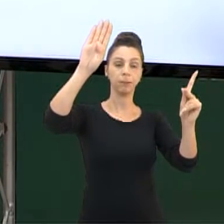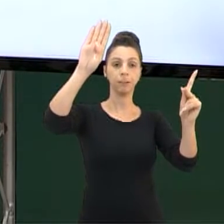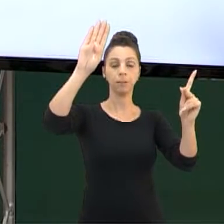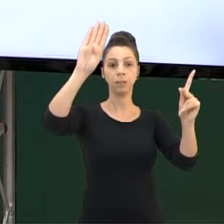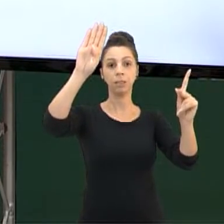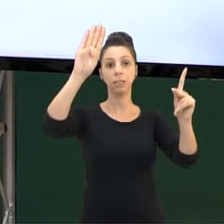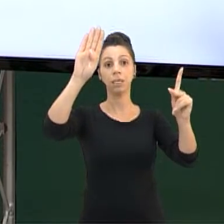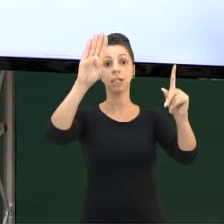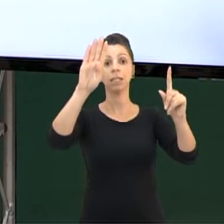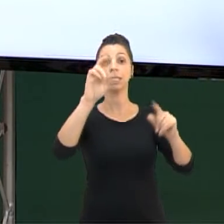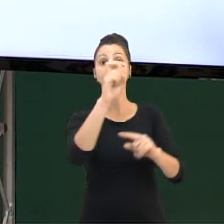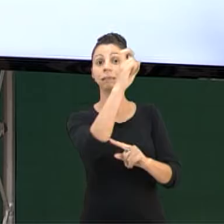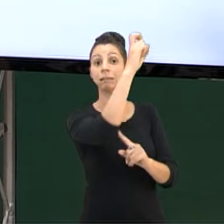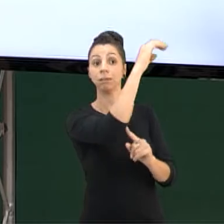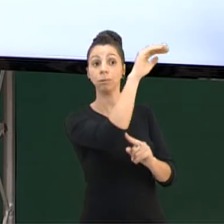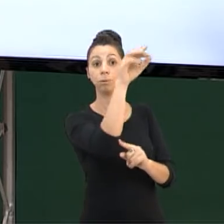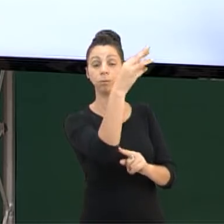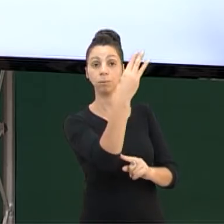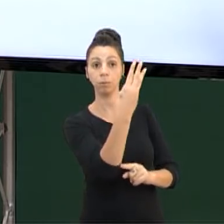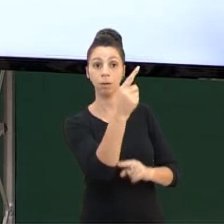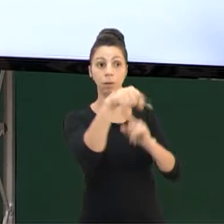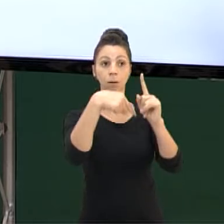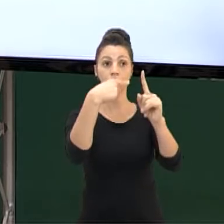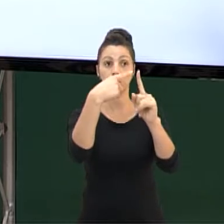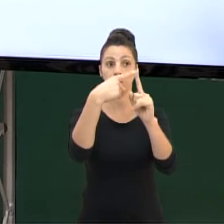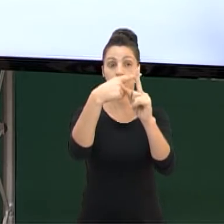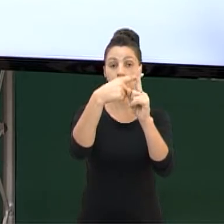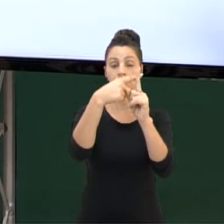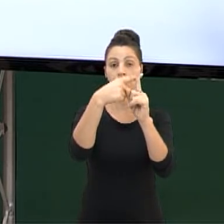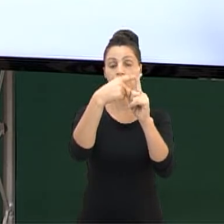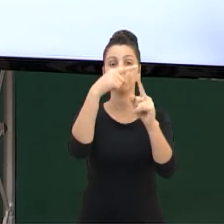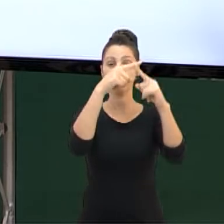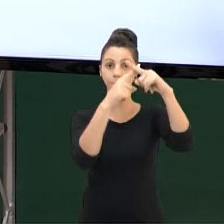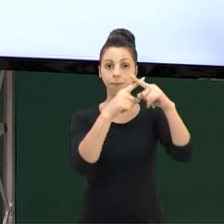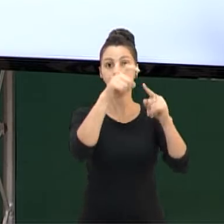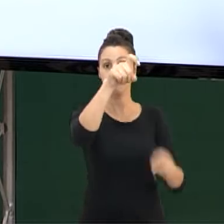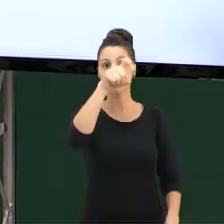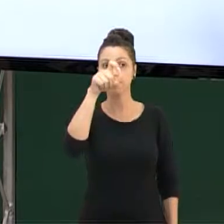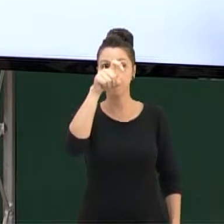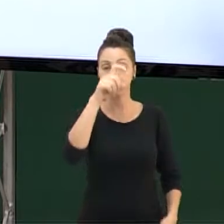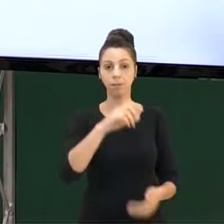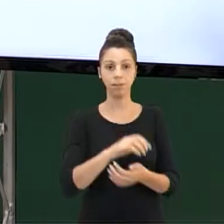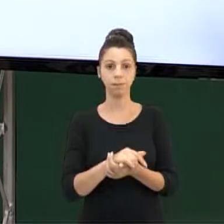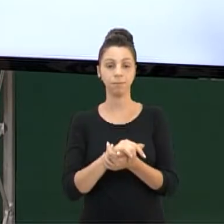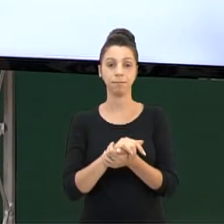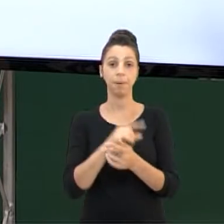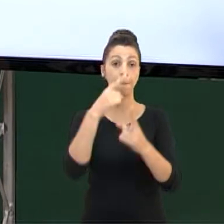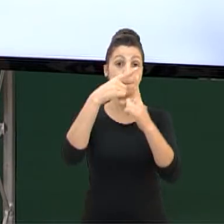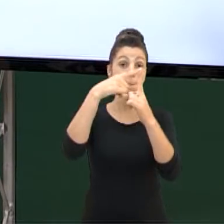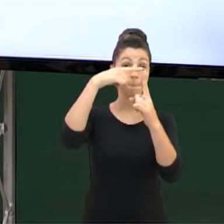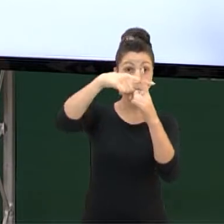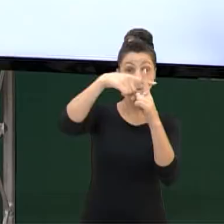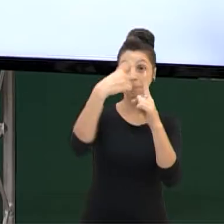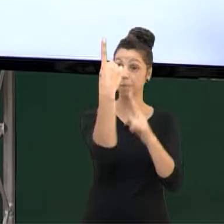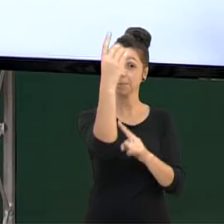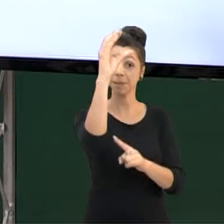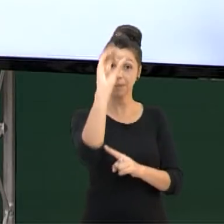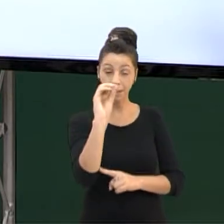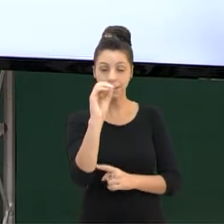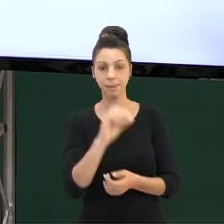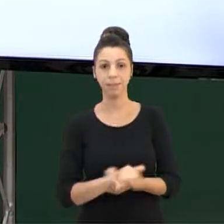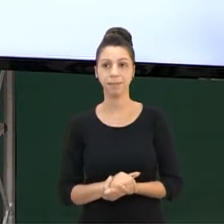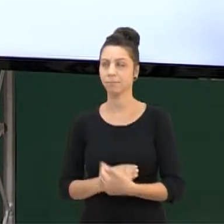5/3 de x mais 3. Só de aparecer essa bendita fração, eu sei que alguns já falaram, meu